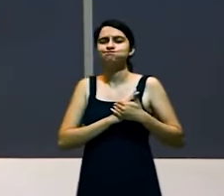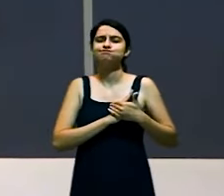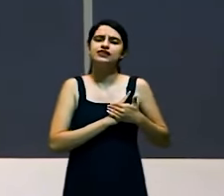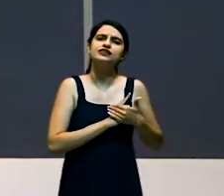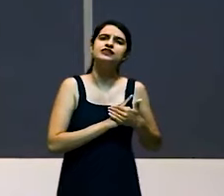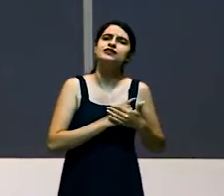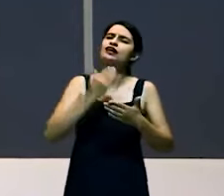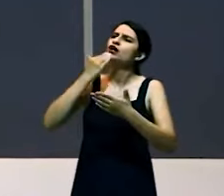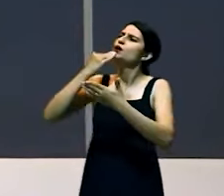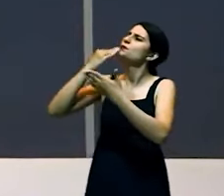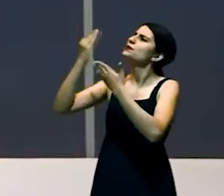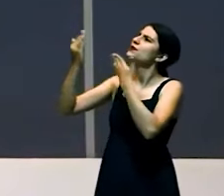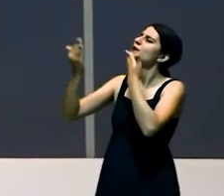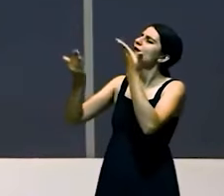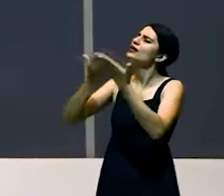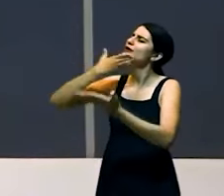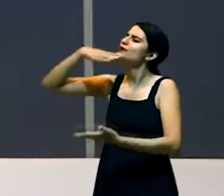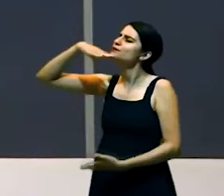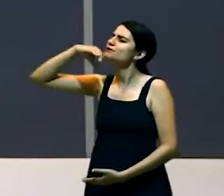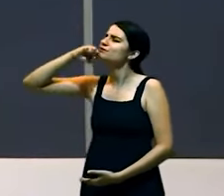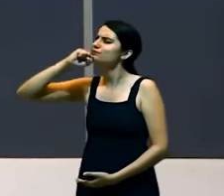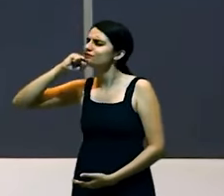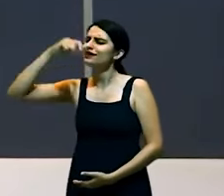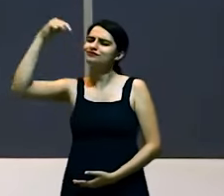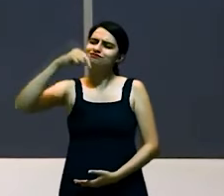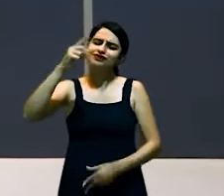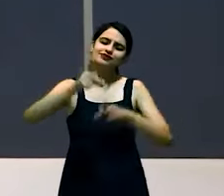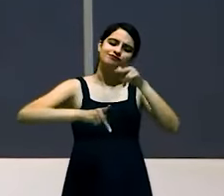tua igreja, o teu povo, famílias aqui